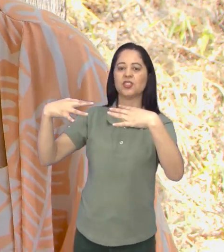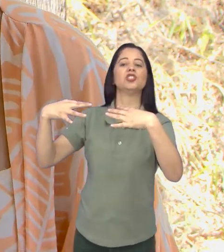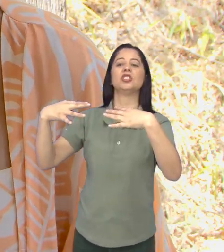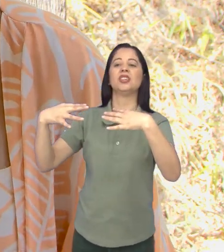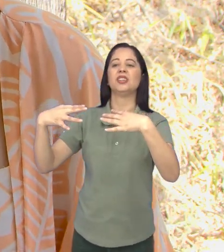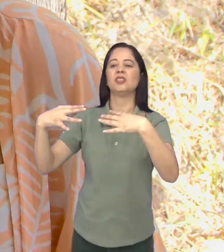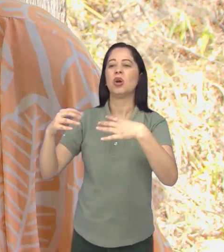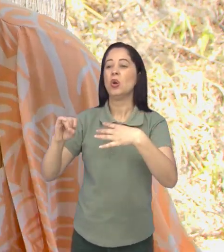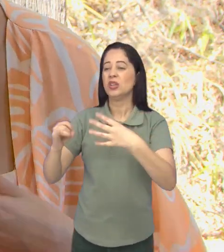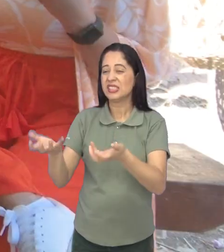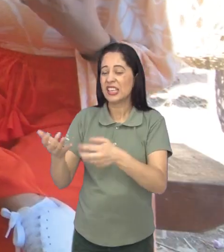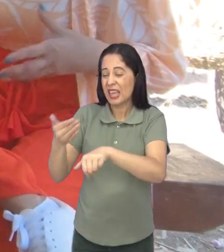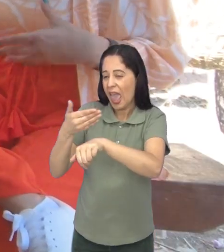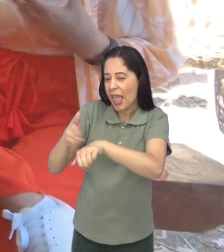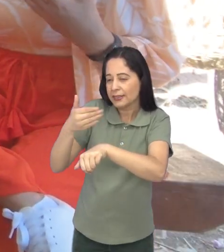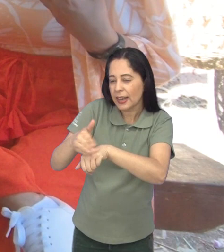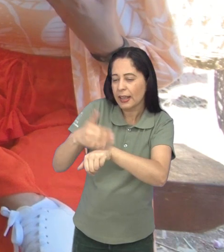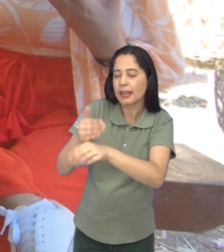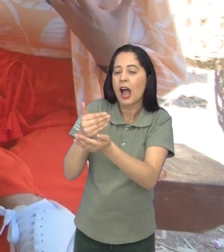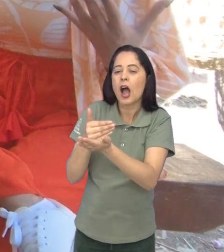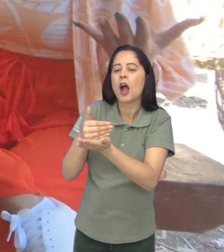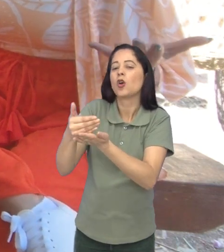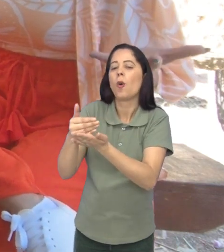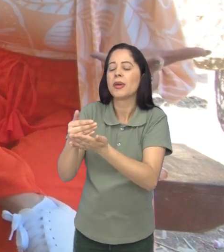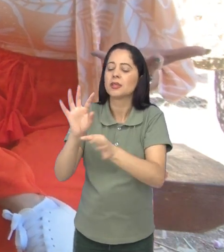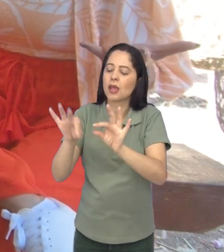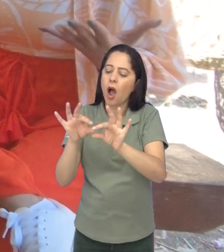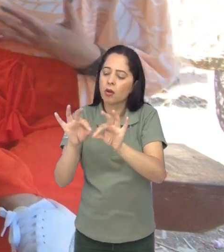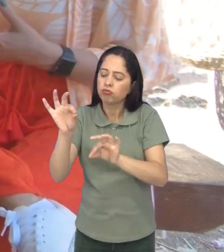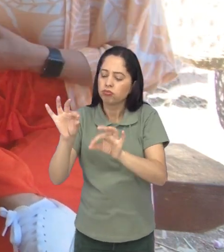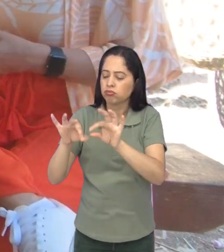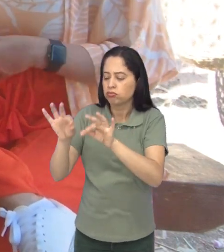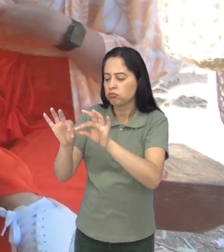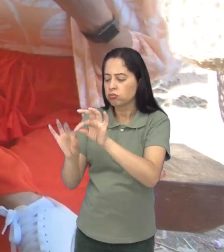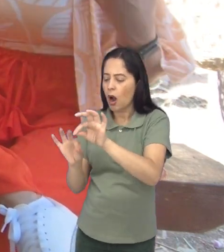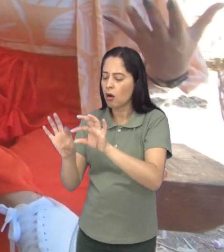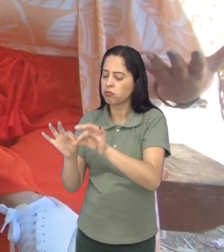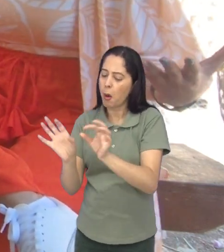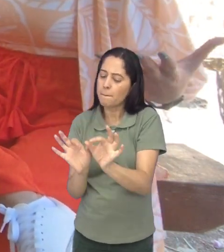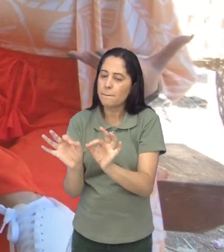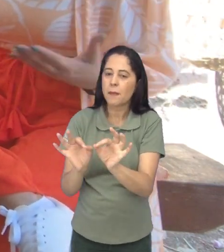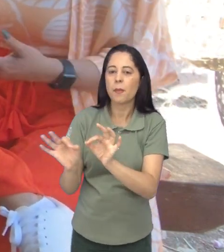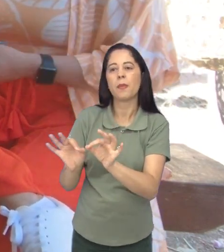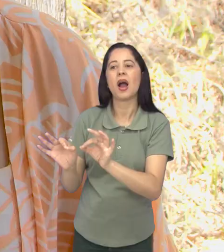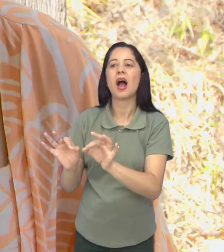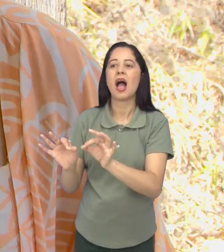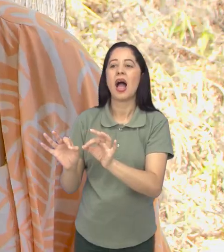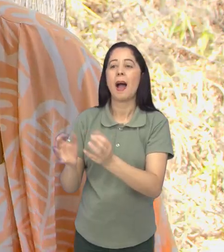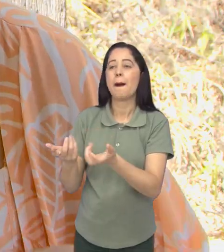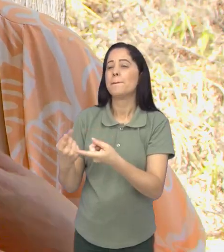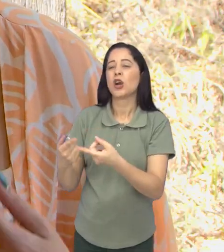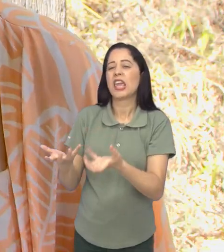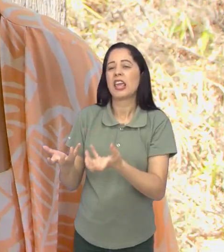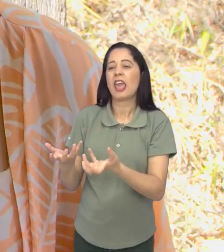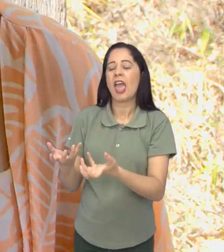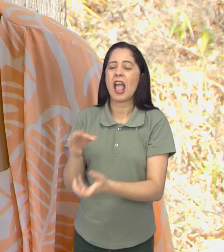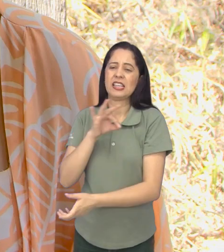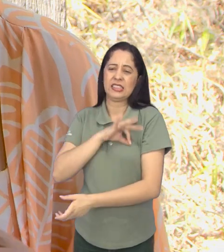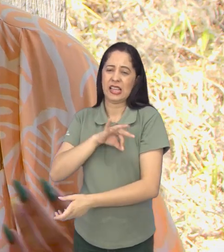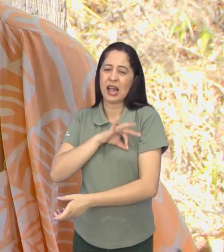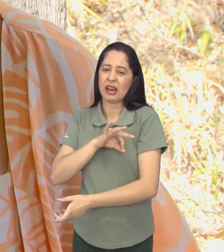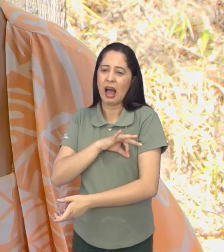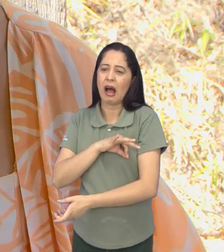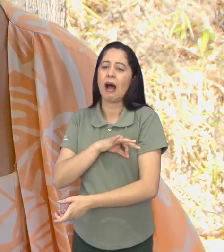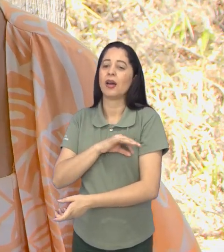assistindo, para elas treinarem, começarem a fazer essa arte, ou mesmo gerar uma fonte de